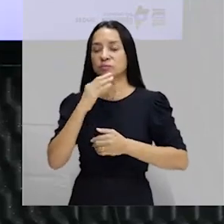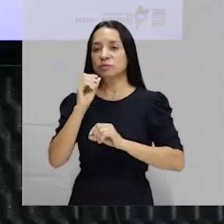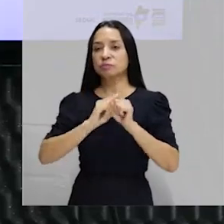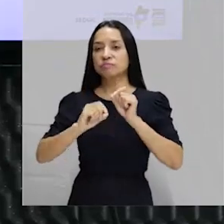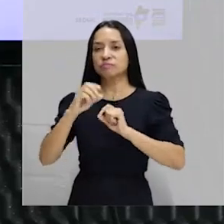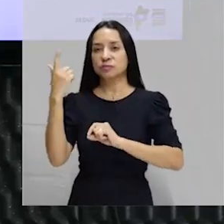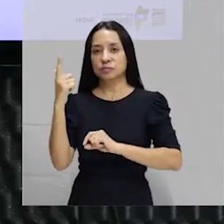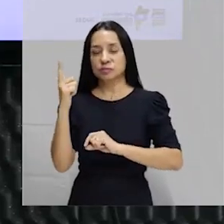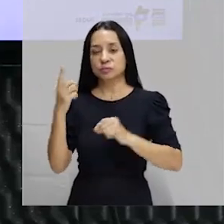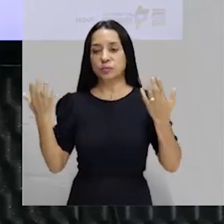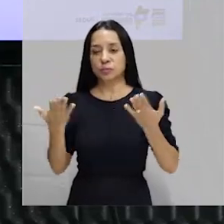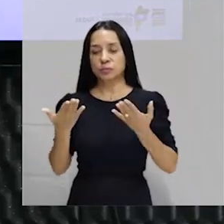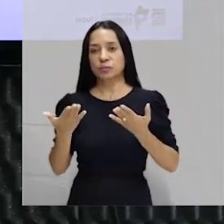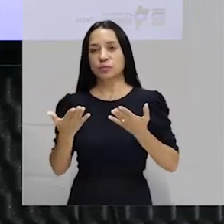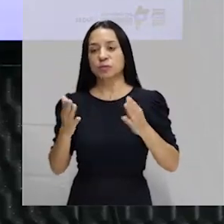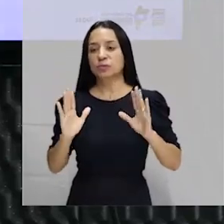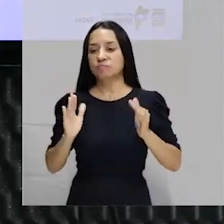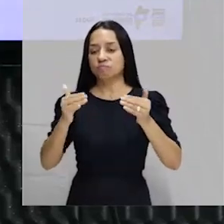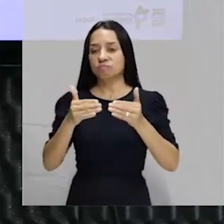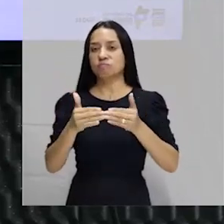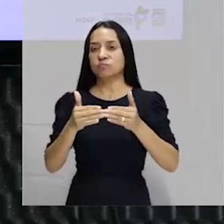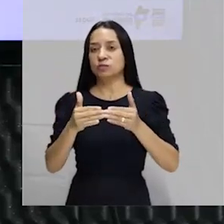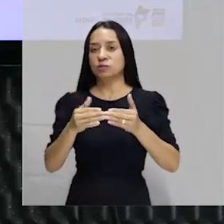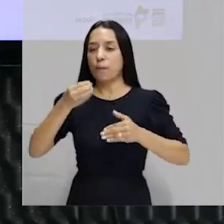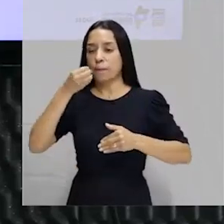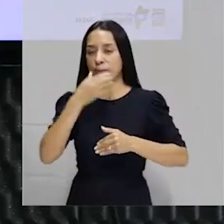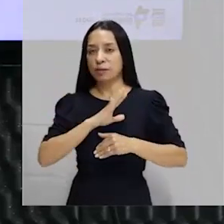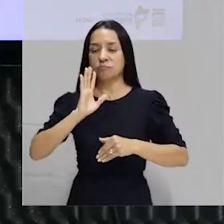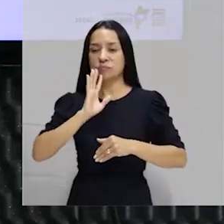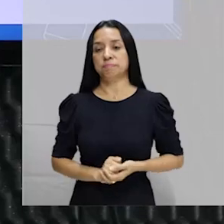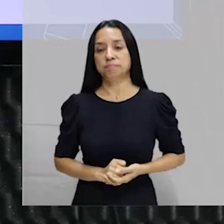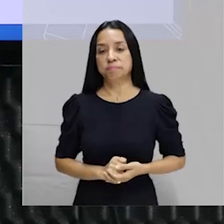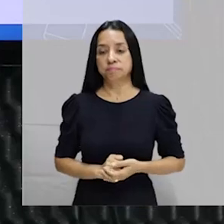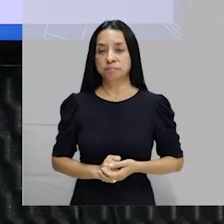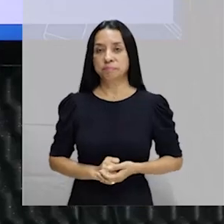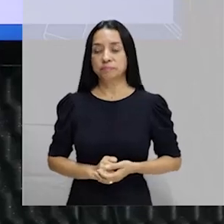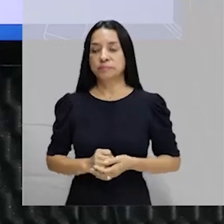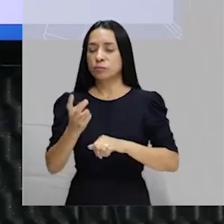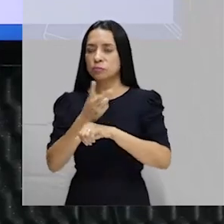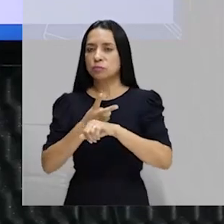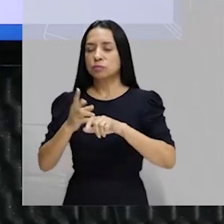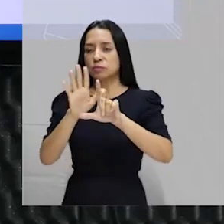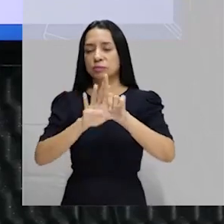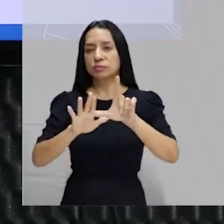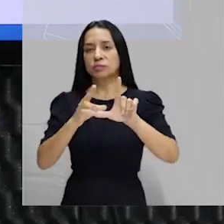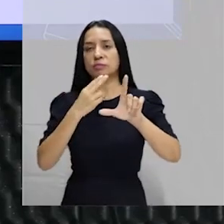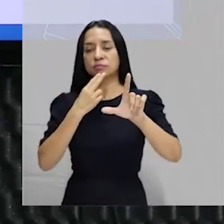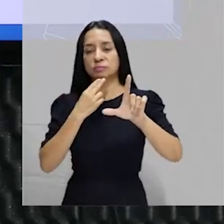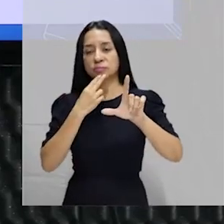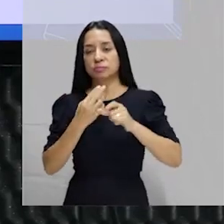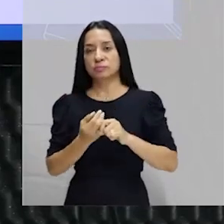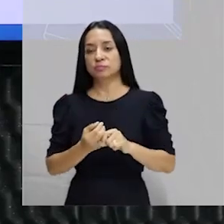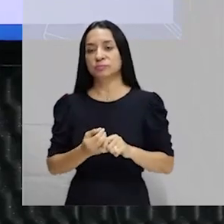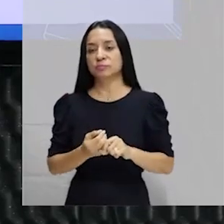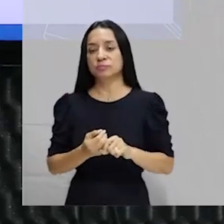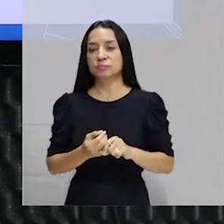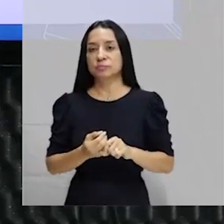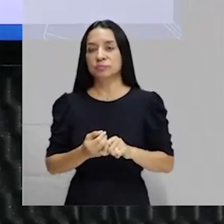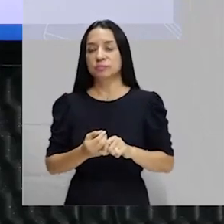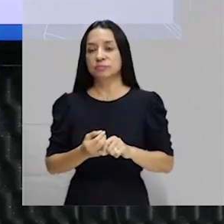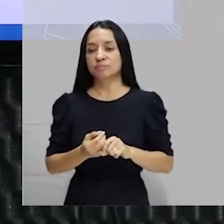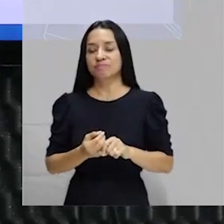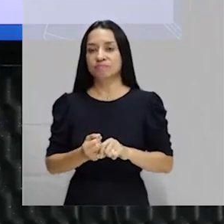E hoje, galera, vamos fechar com chave de ouro aí duas temáticas que foram trabalhadas e agora nós vamos responder algumas questões